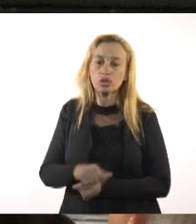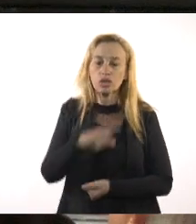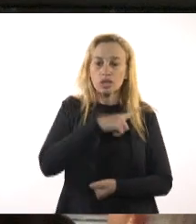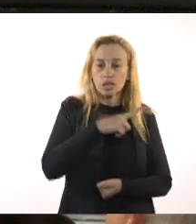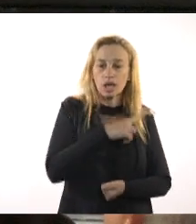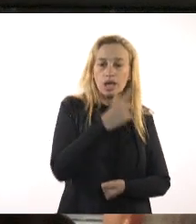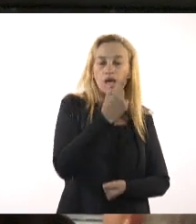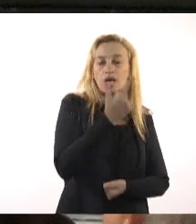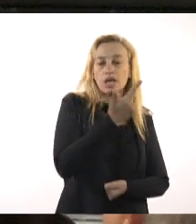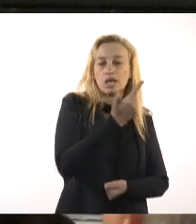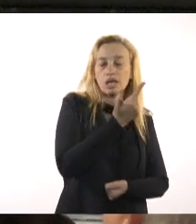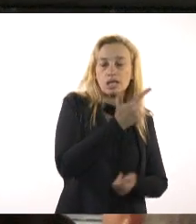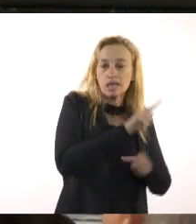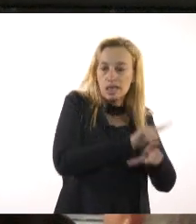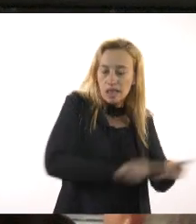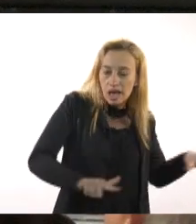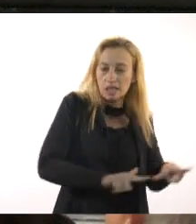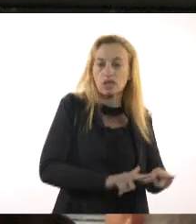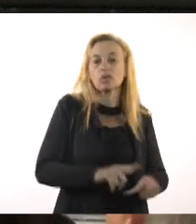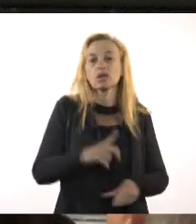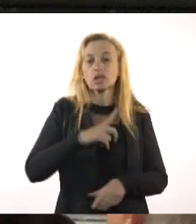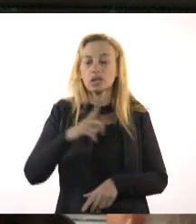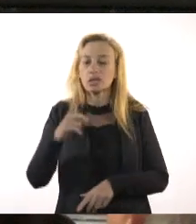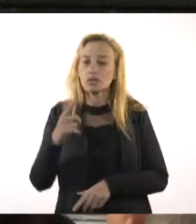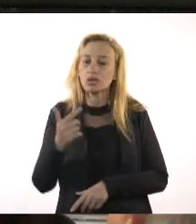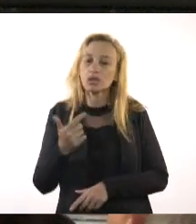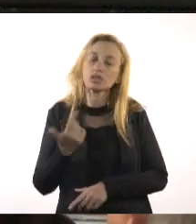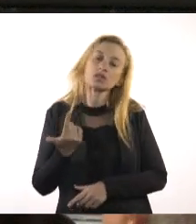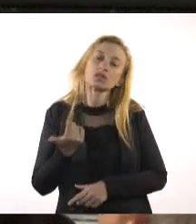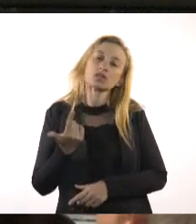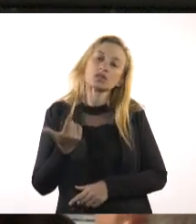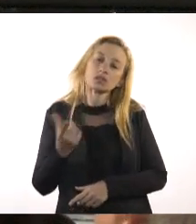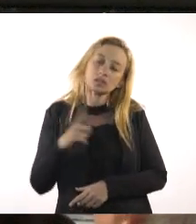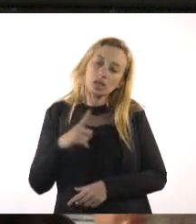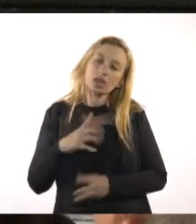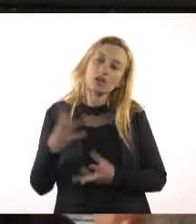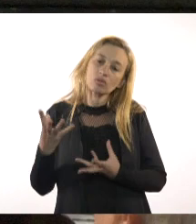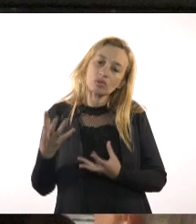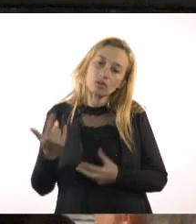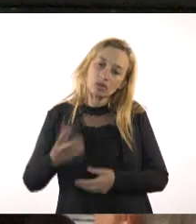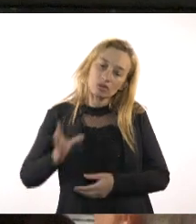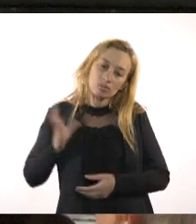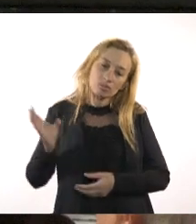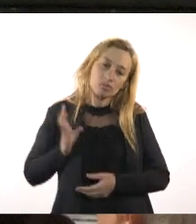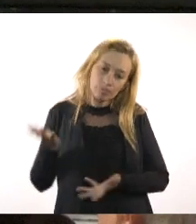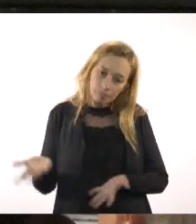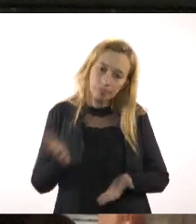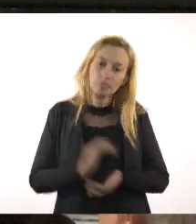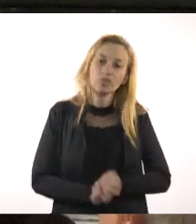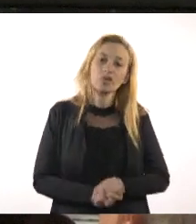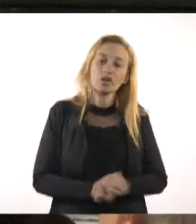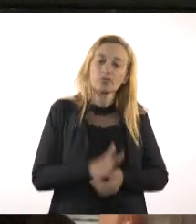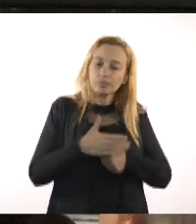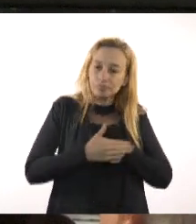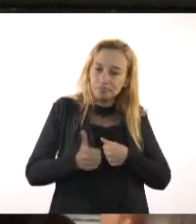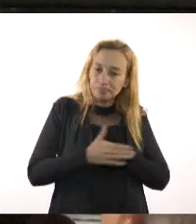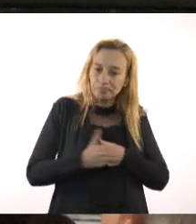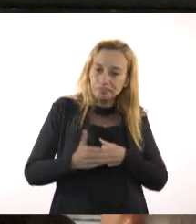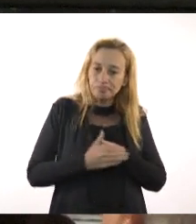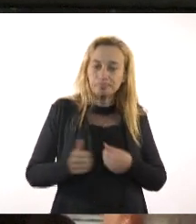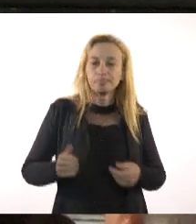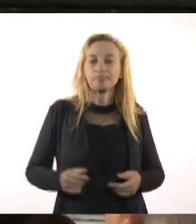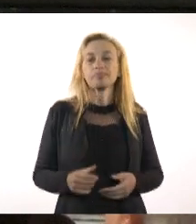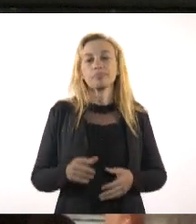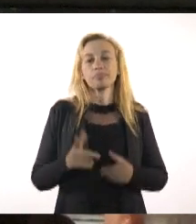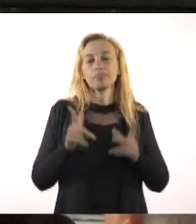e dos que não têm nada, possam ser reconhecidos e possam ter contato com carinho, com afeto, assim como